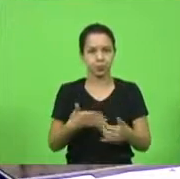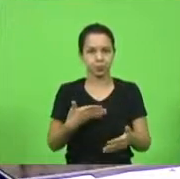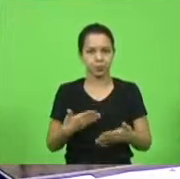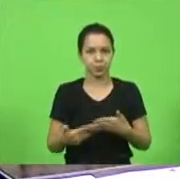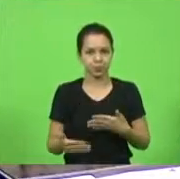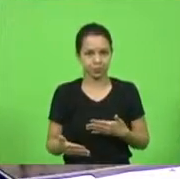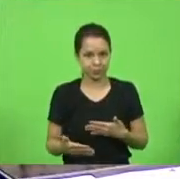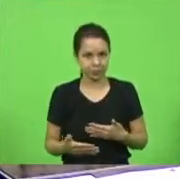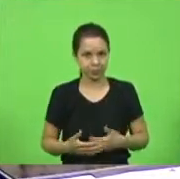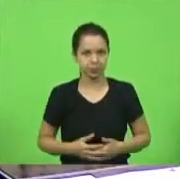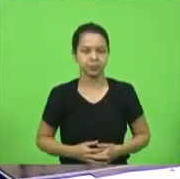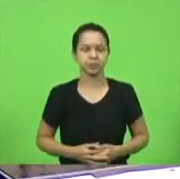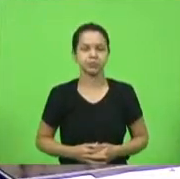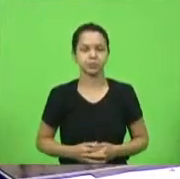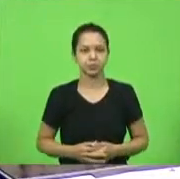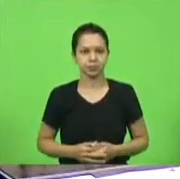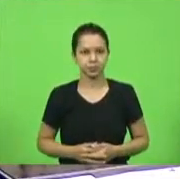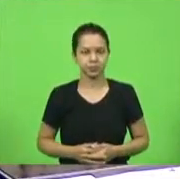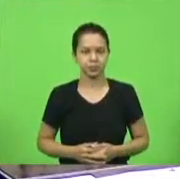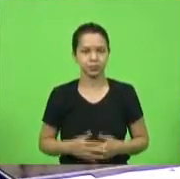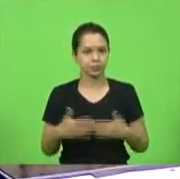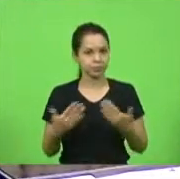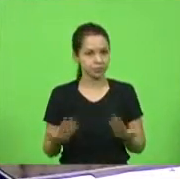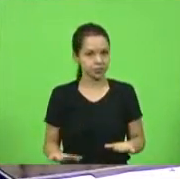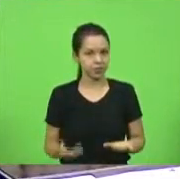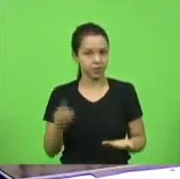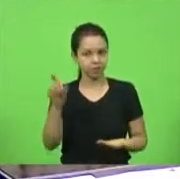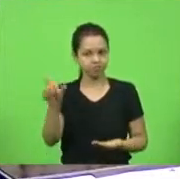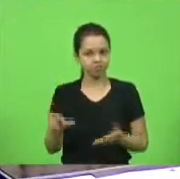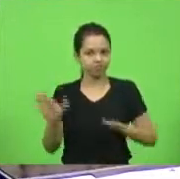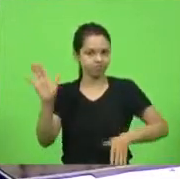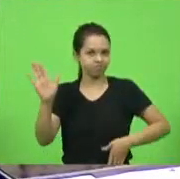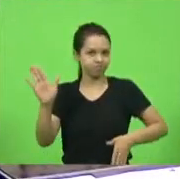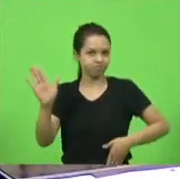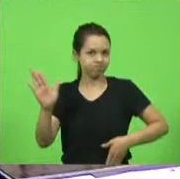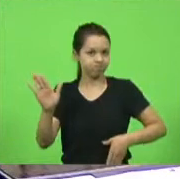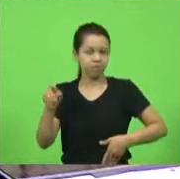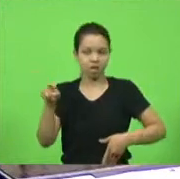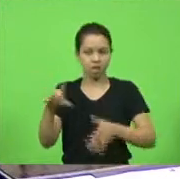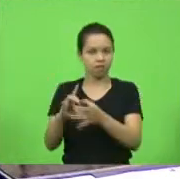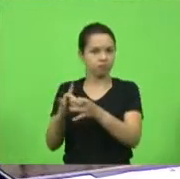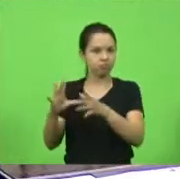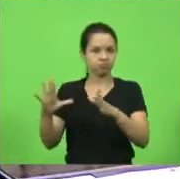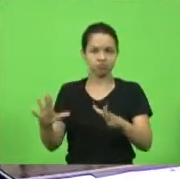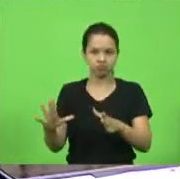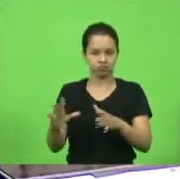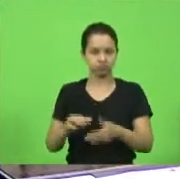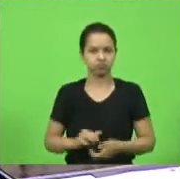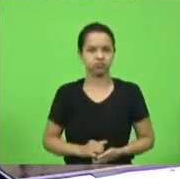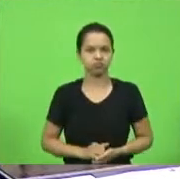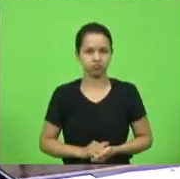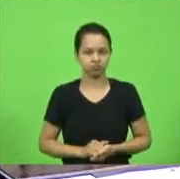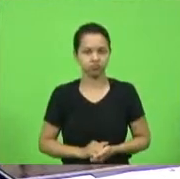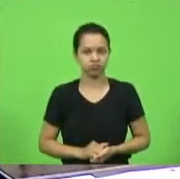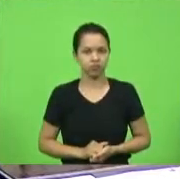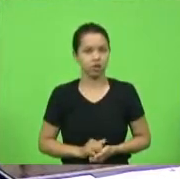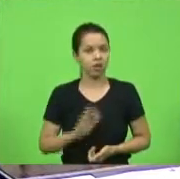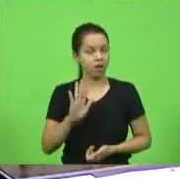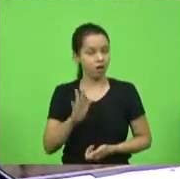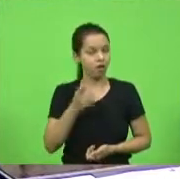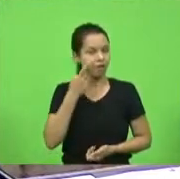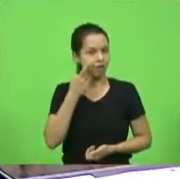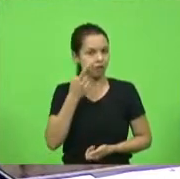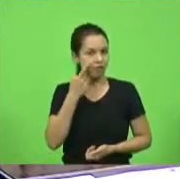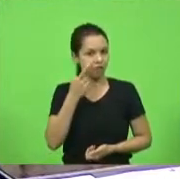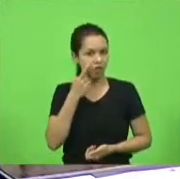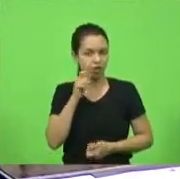que se exploda, enquanto o vagabundo fica respondendo em liberdade. Agora, experimenta criticar